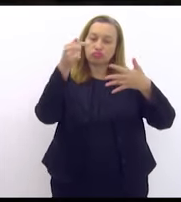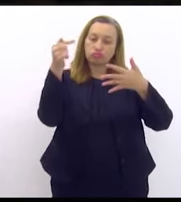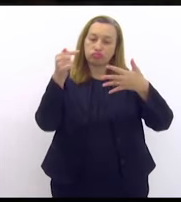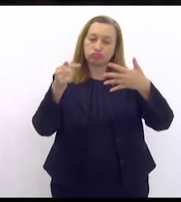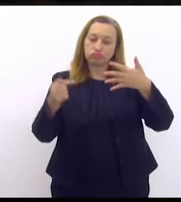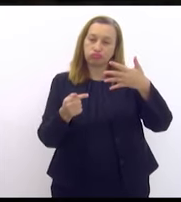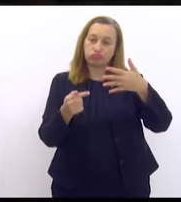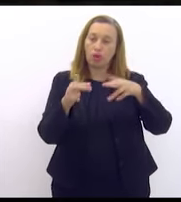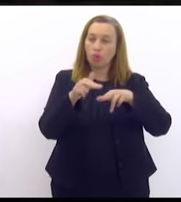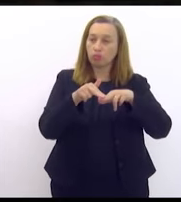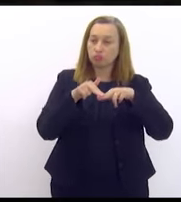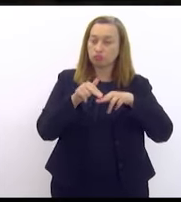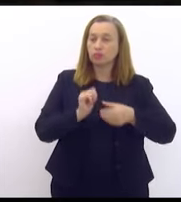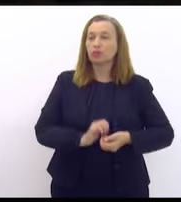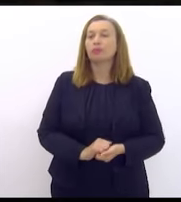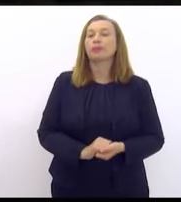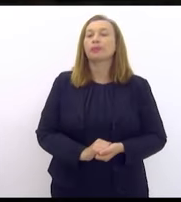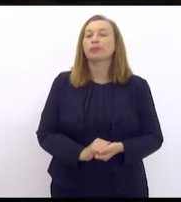para